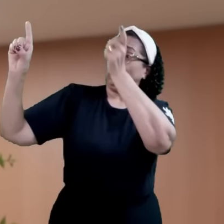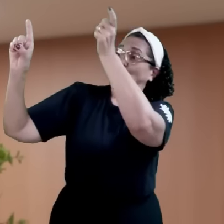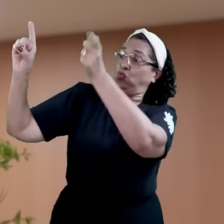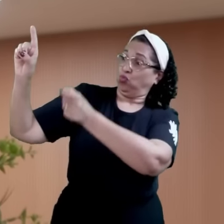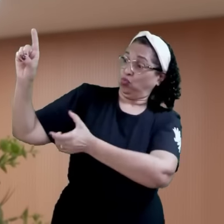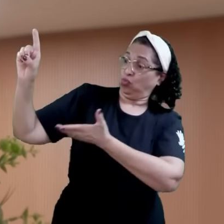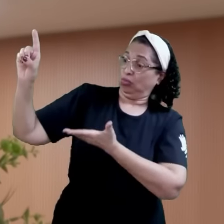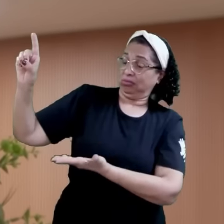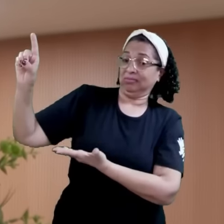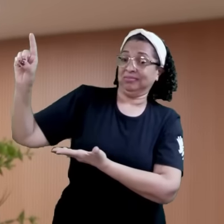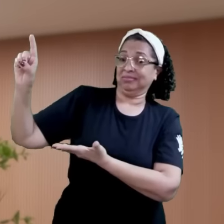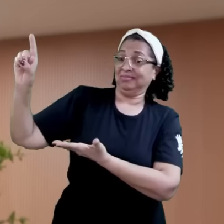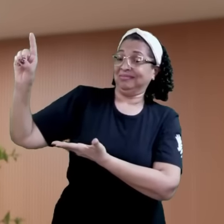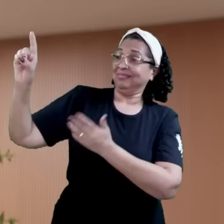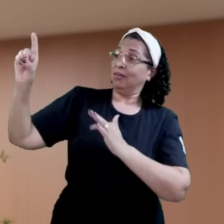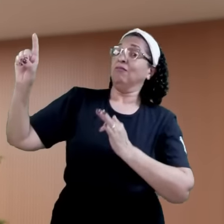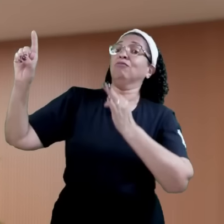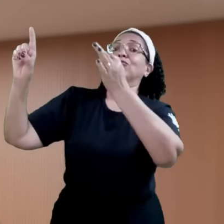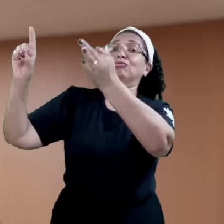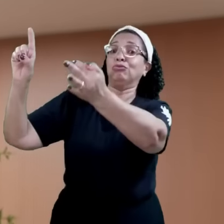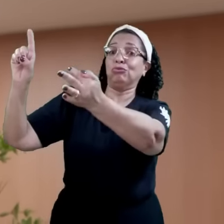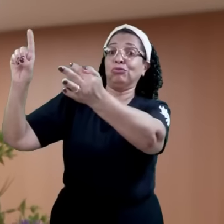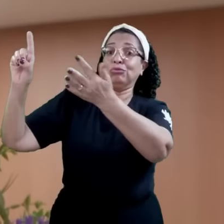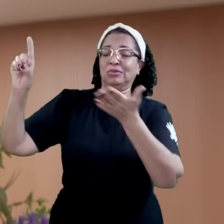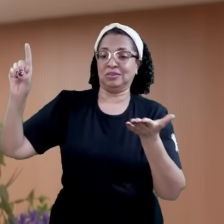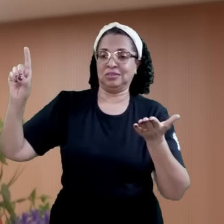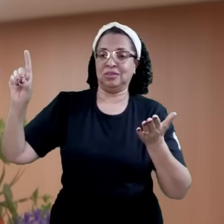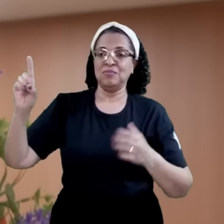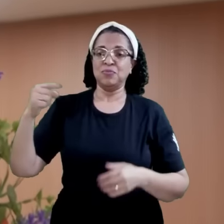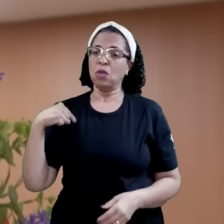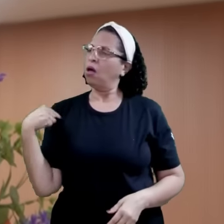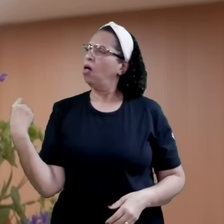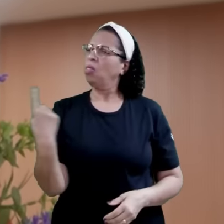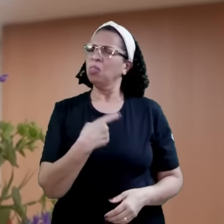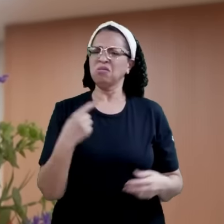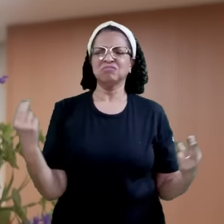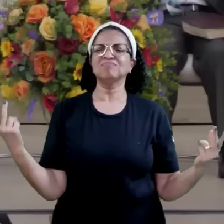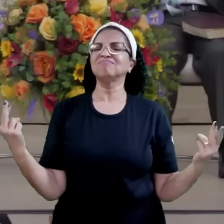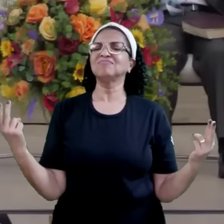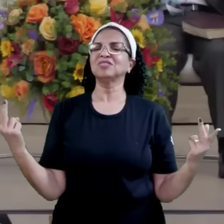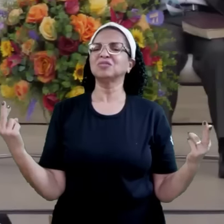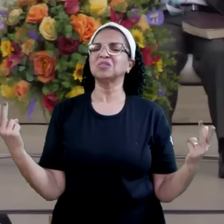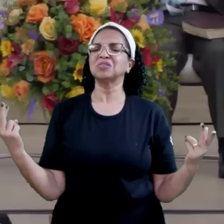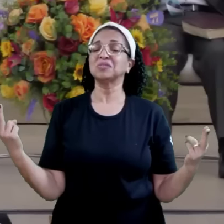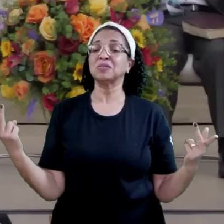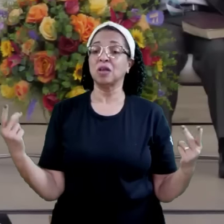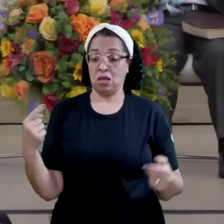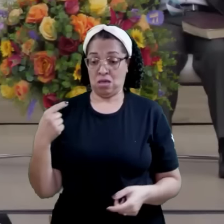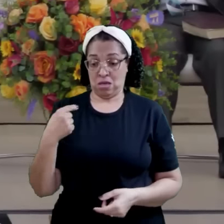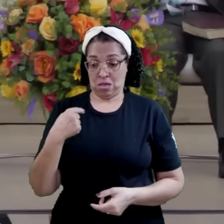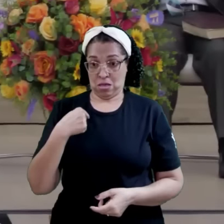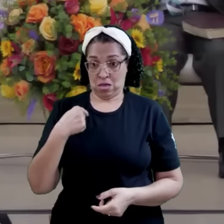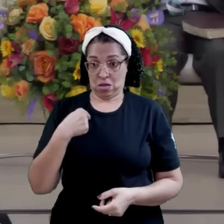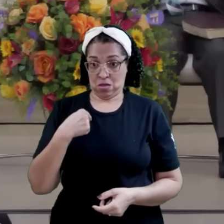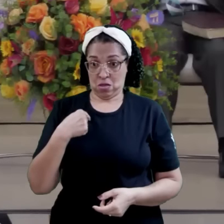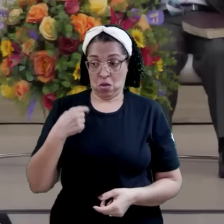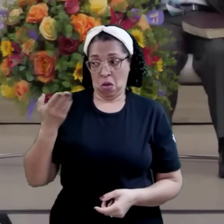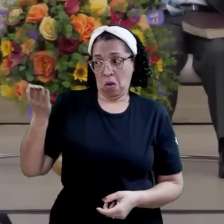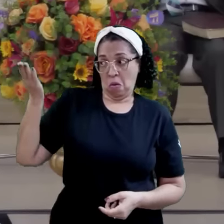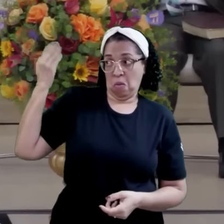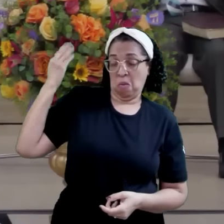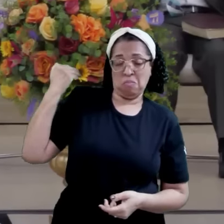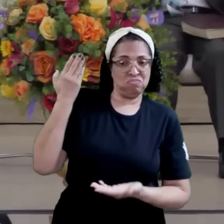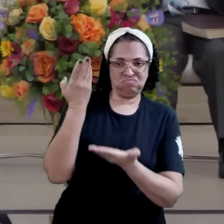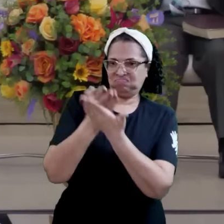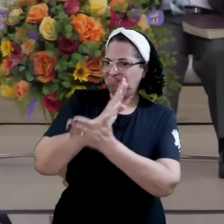serei como os irmãos estão na mesma régua que eu aqui nós somos todos iguais Ontem nós fomos hoje nós Ontem nós